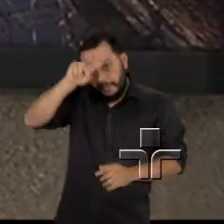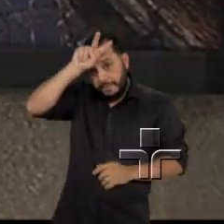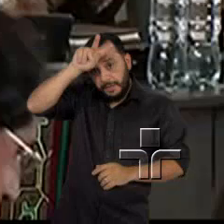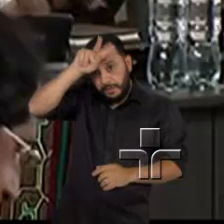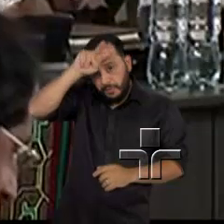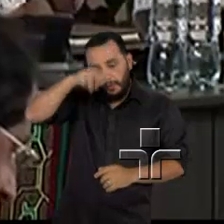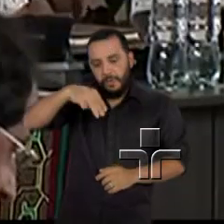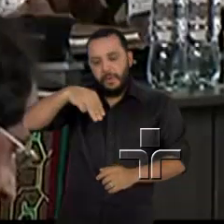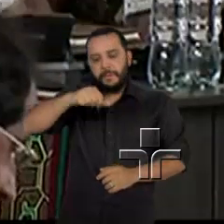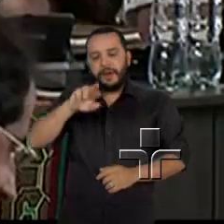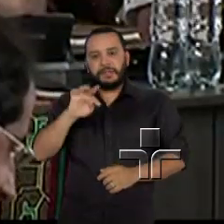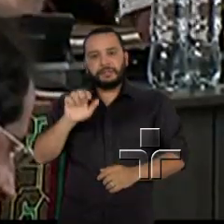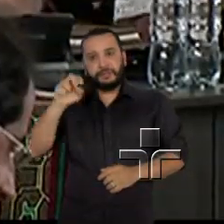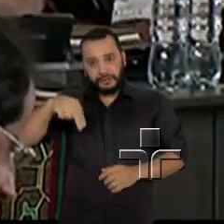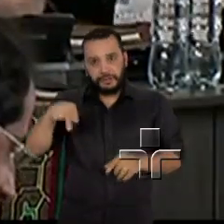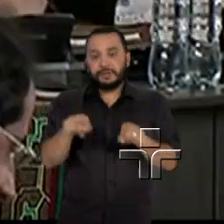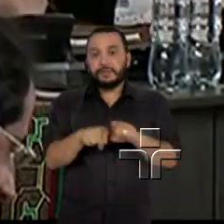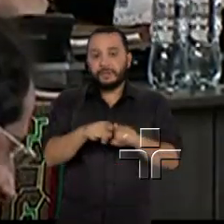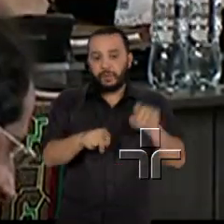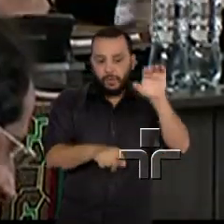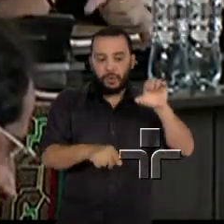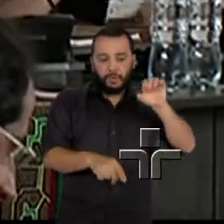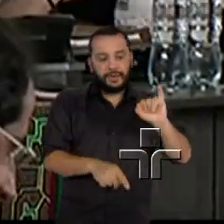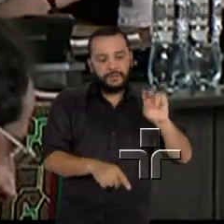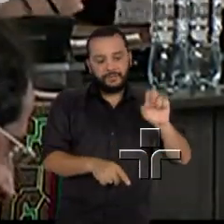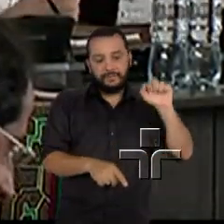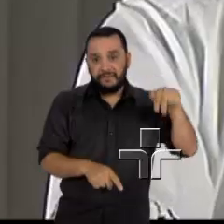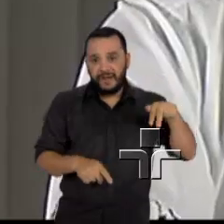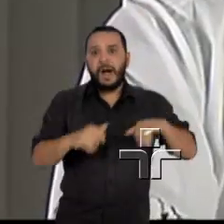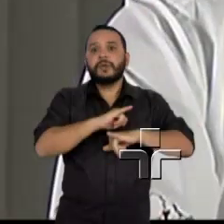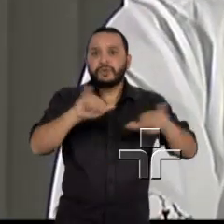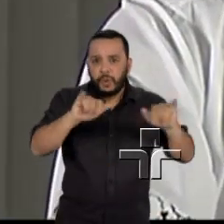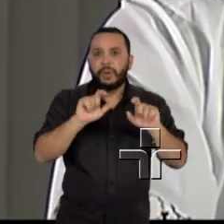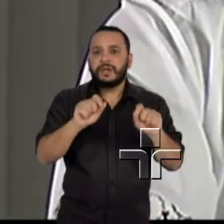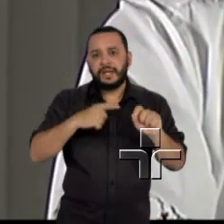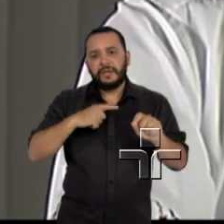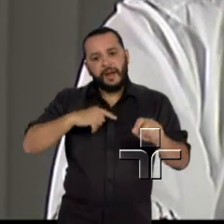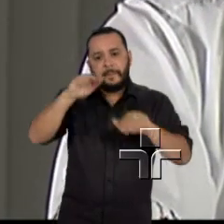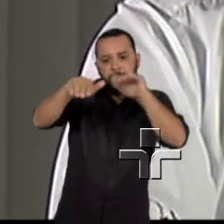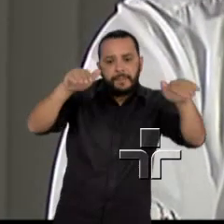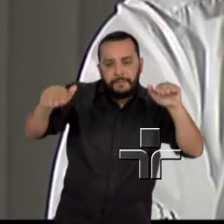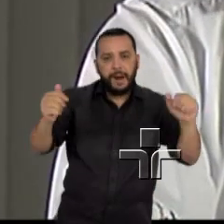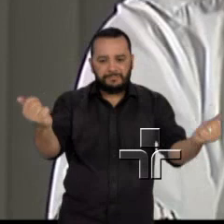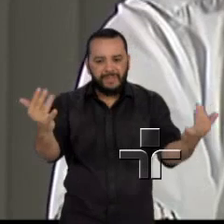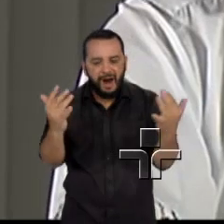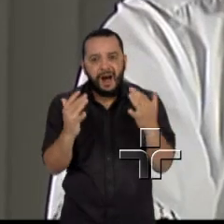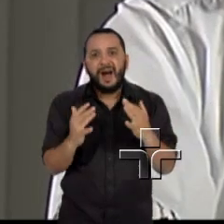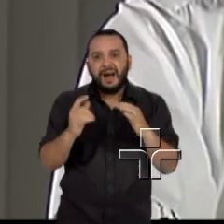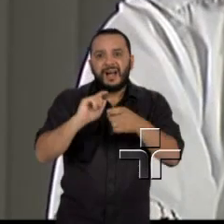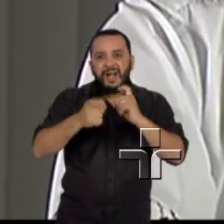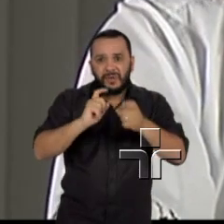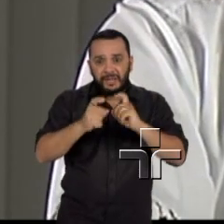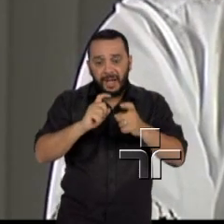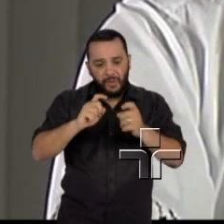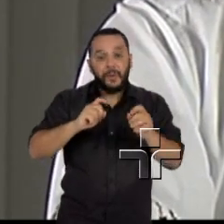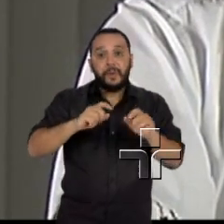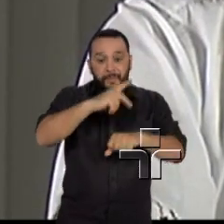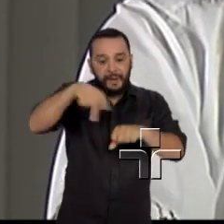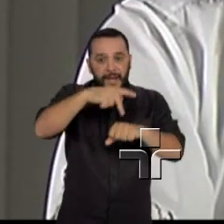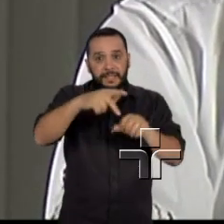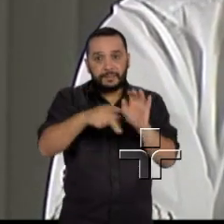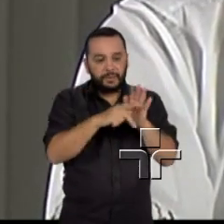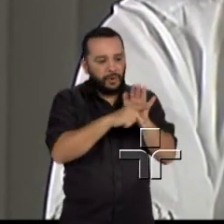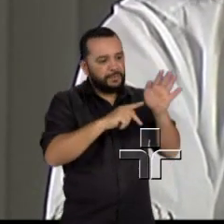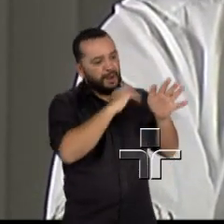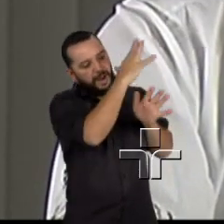Martín Vizcarra, e da Colômbia, Iván Duque, anunciaram que vão convocar uma reunião dos países amazônicos para promover a